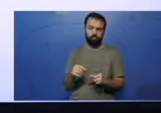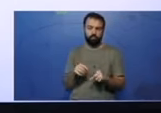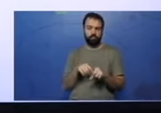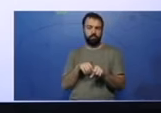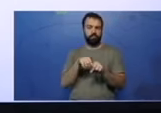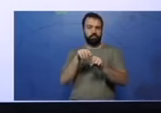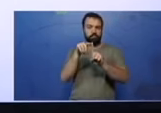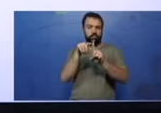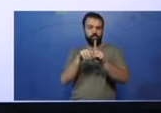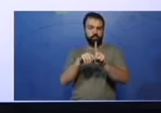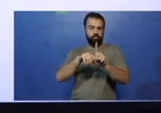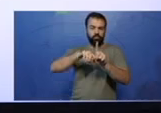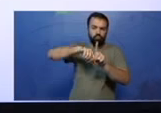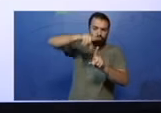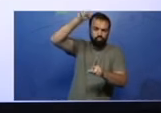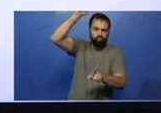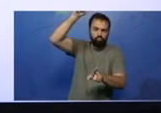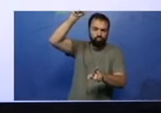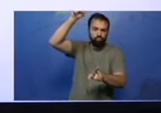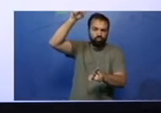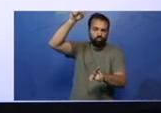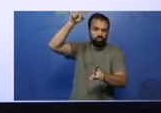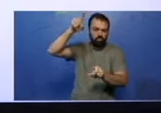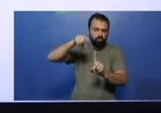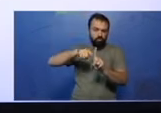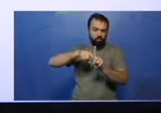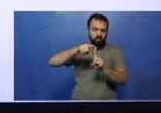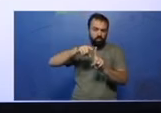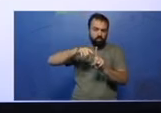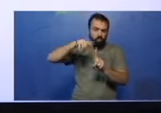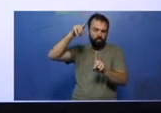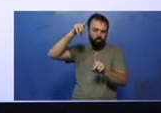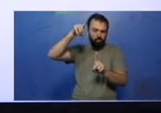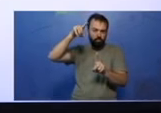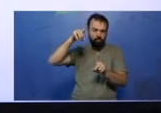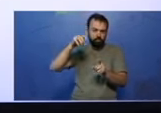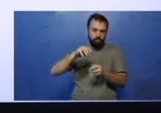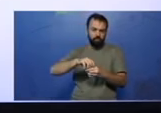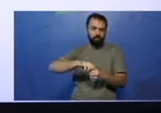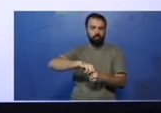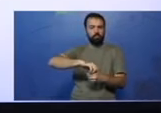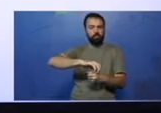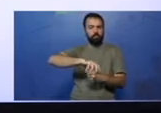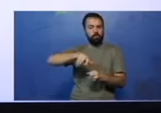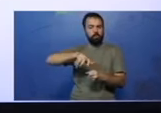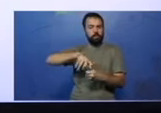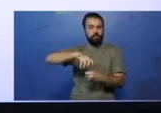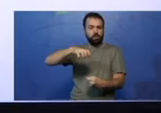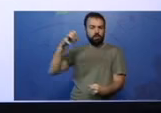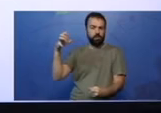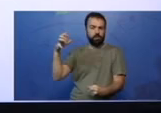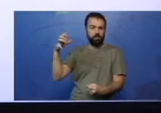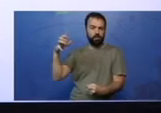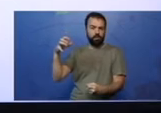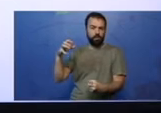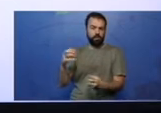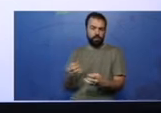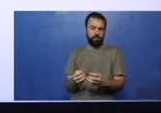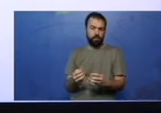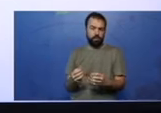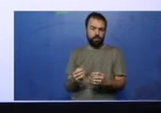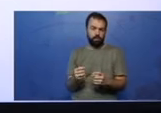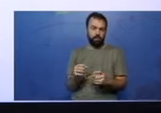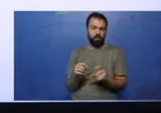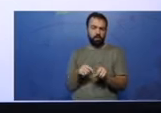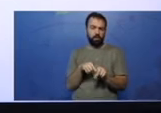dele consegue atingir alturas mais altas. Se com uma panela aberta a água atinge 100 graus Celsius, numa panela